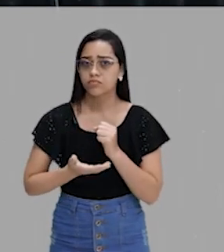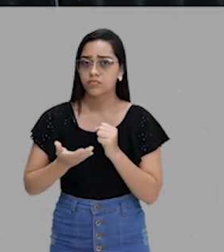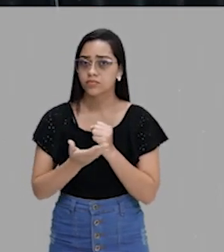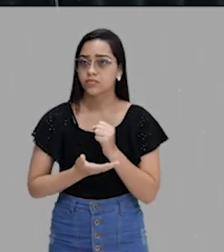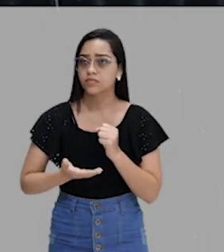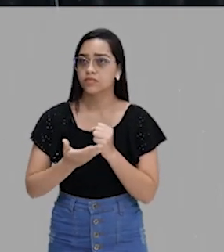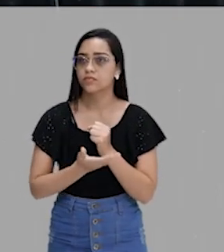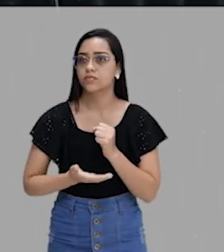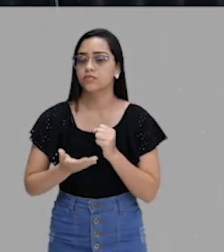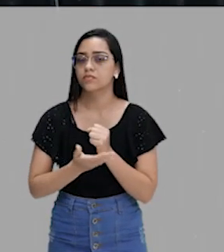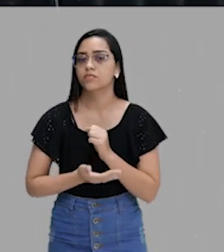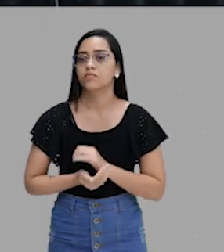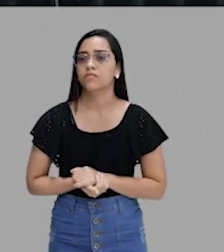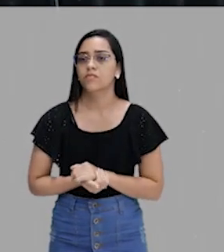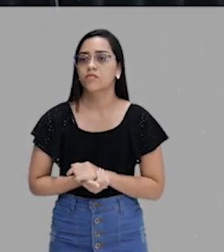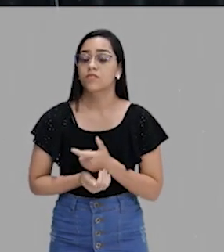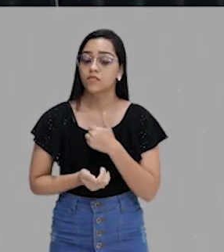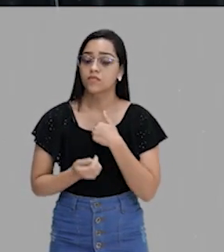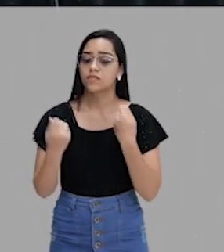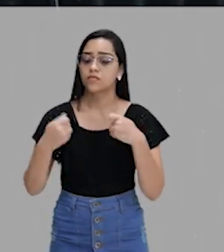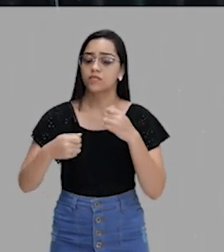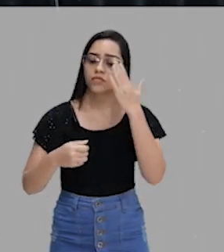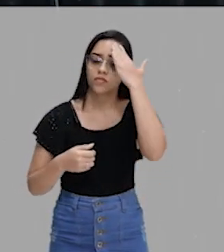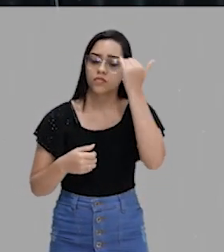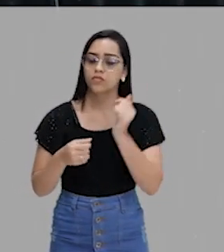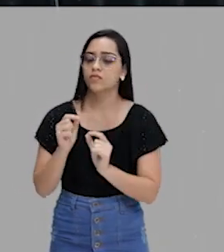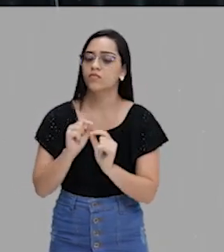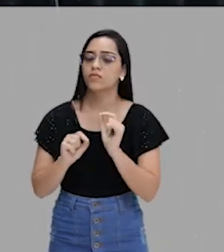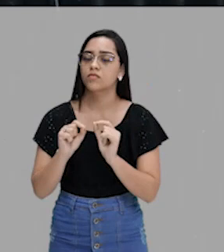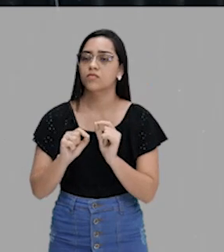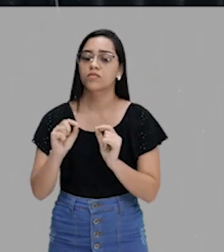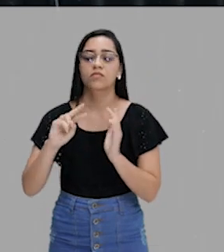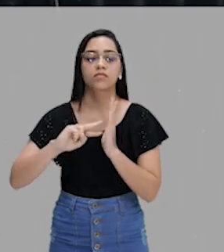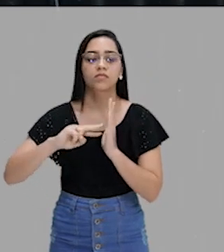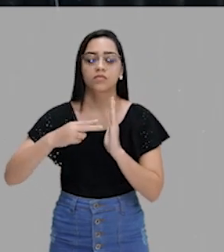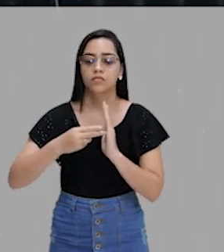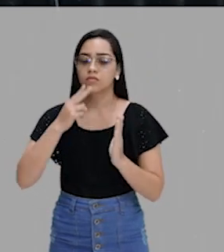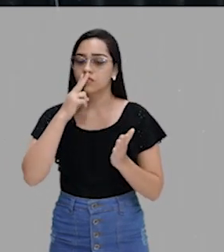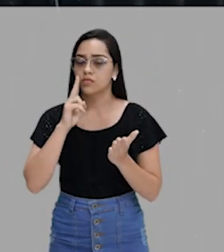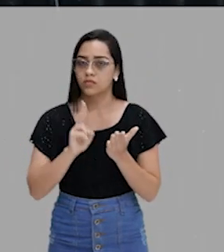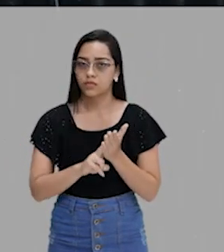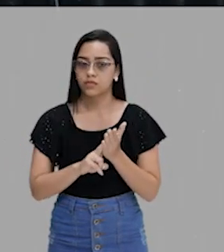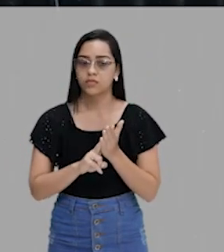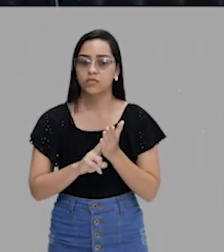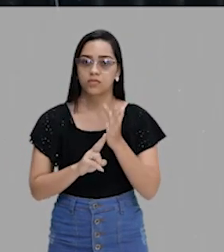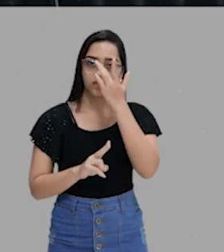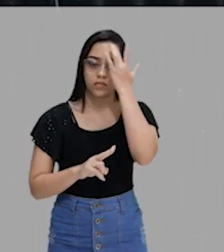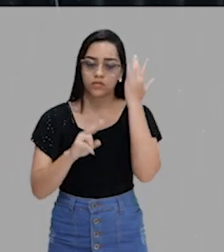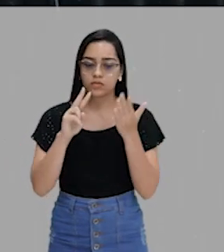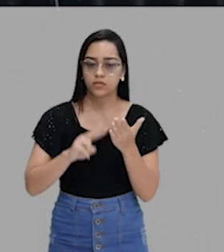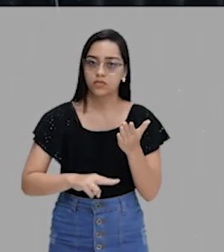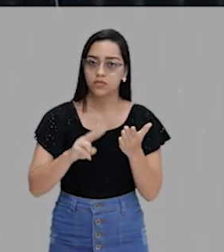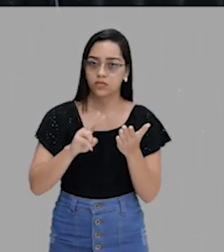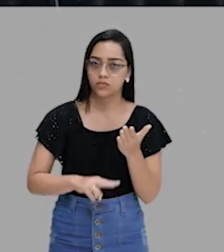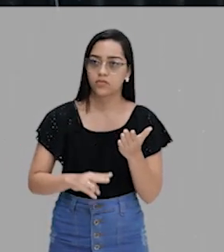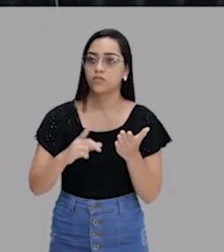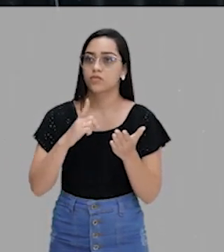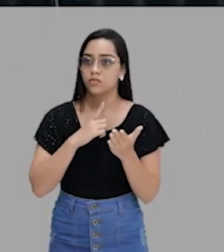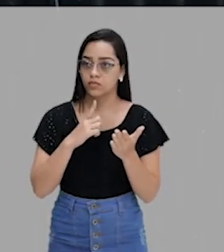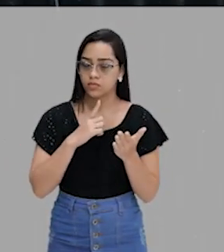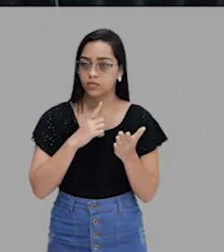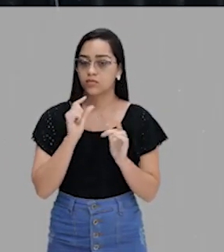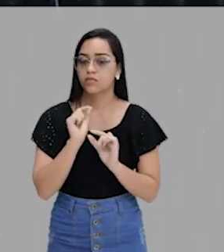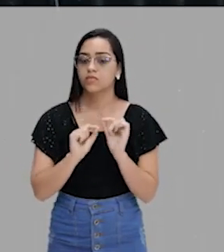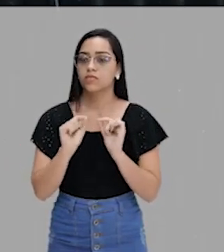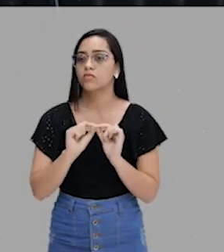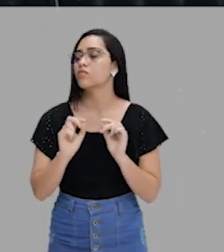básica, certo? O que eu preciso saber aqui é o que é uma carta do leitor, pertence a um gênero expositivo, tá?